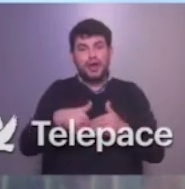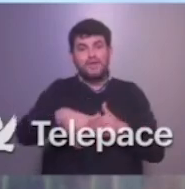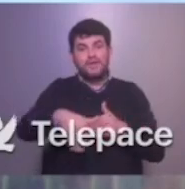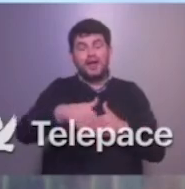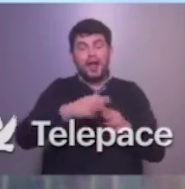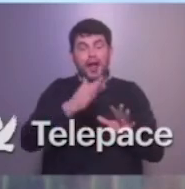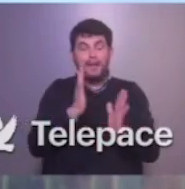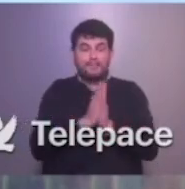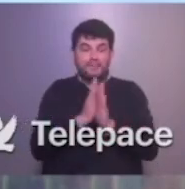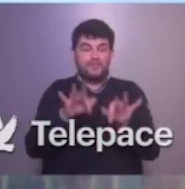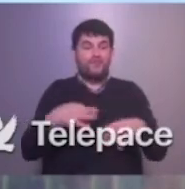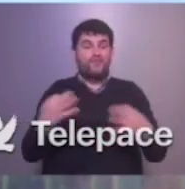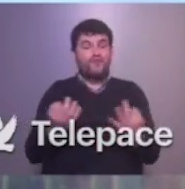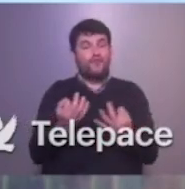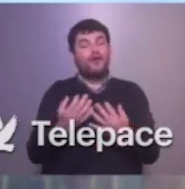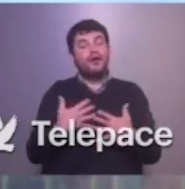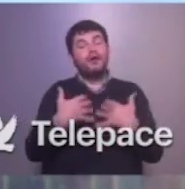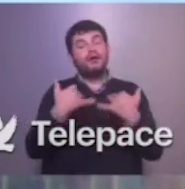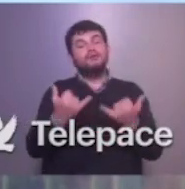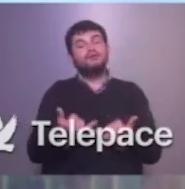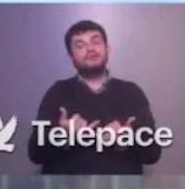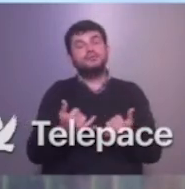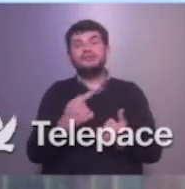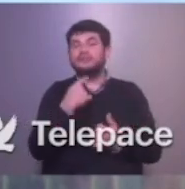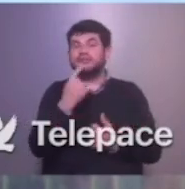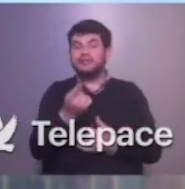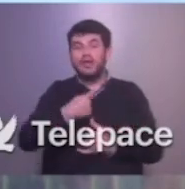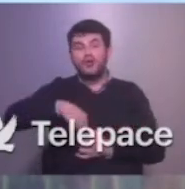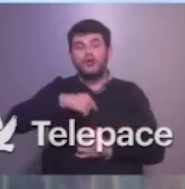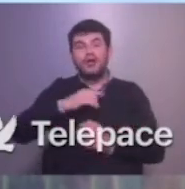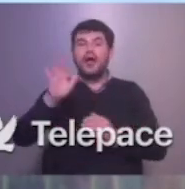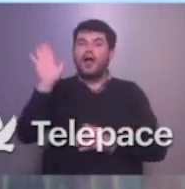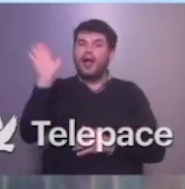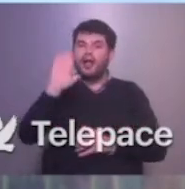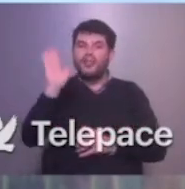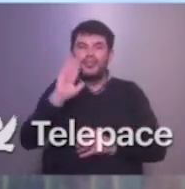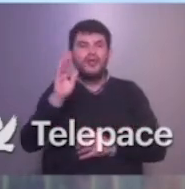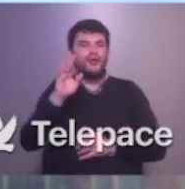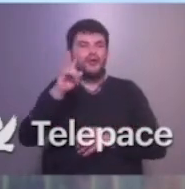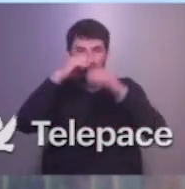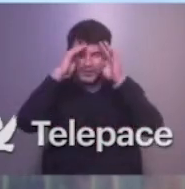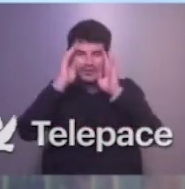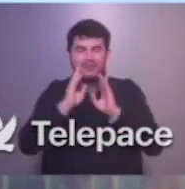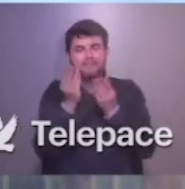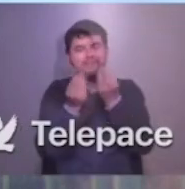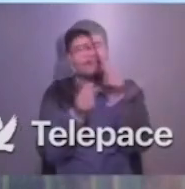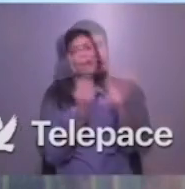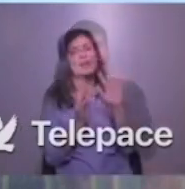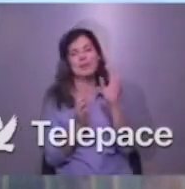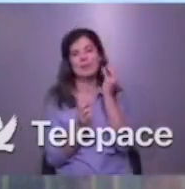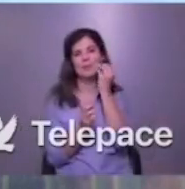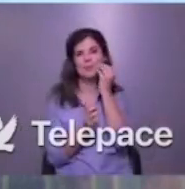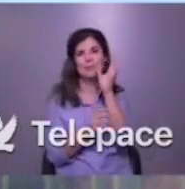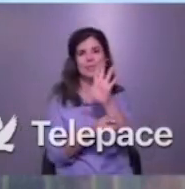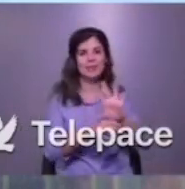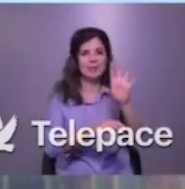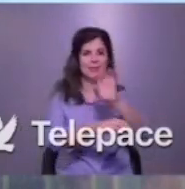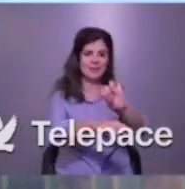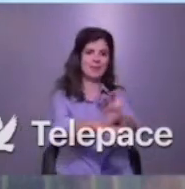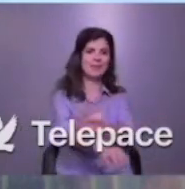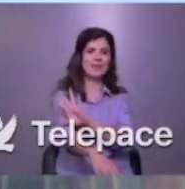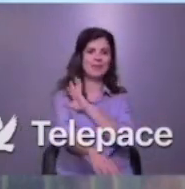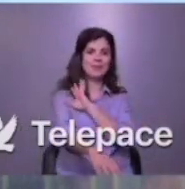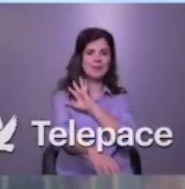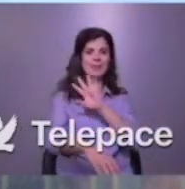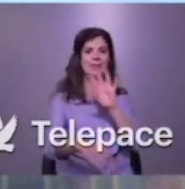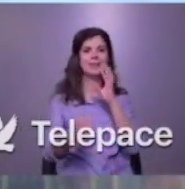final desta celebração, depois de também dizermos adeus à Nossa Senhora daquela forma toda emotiva que aqui